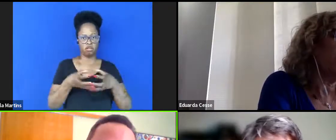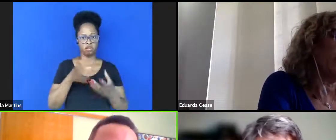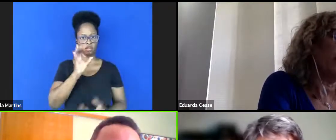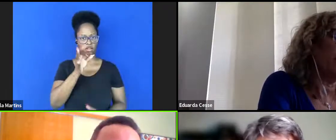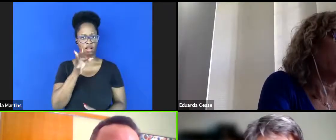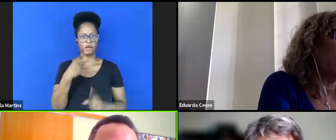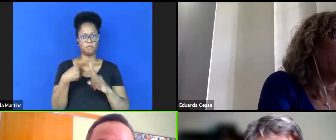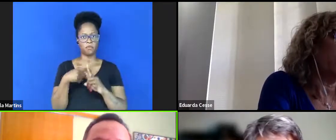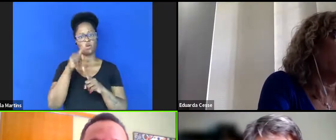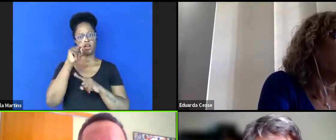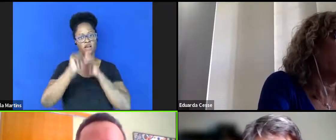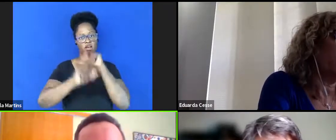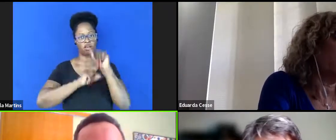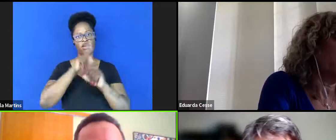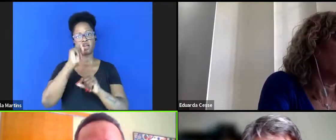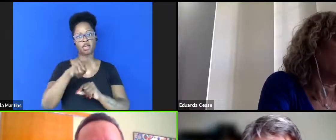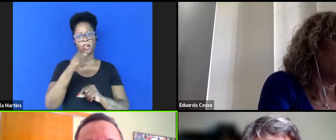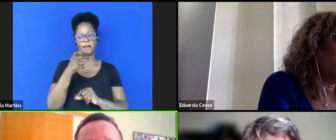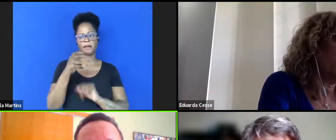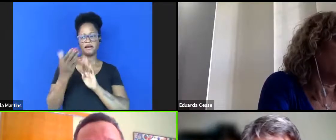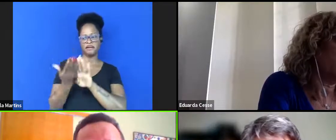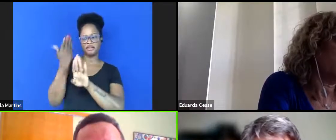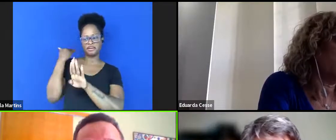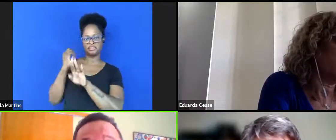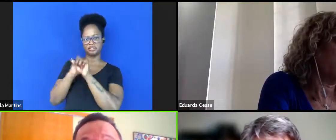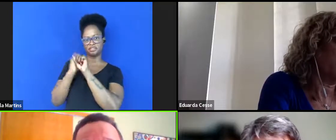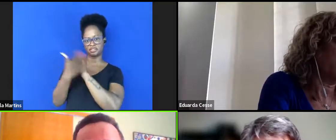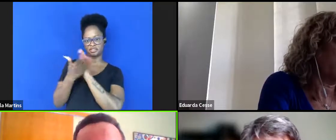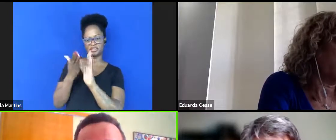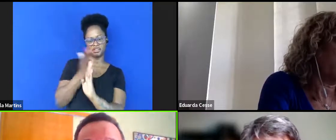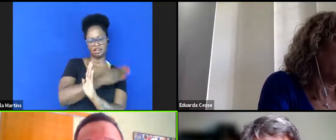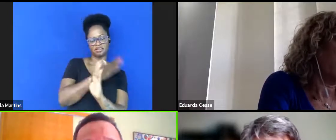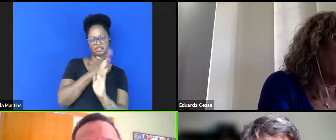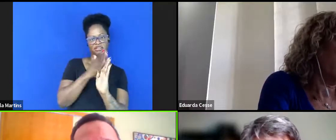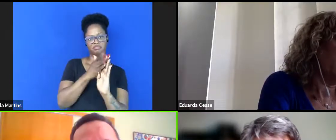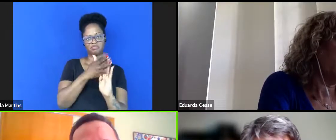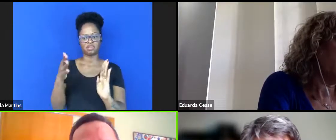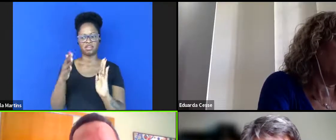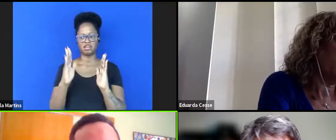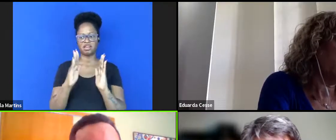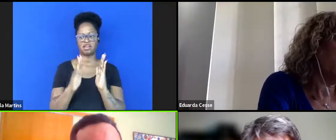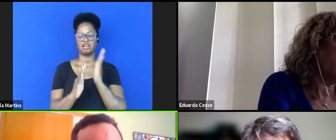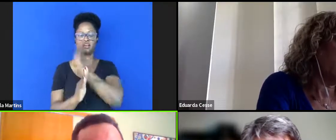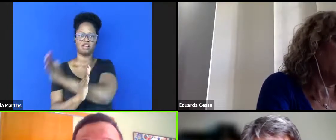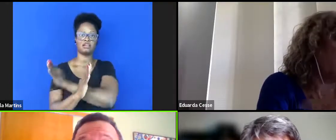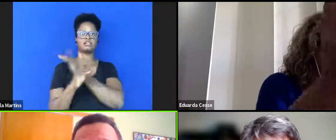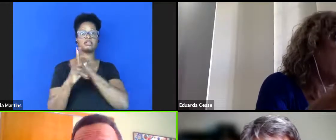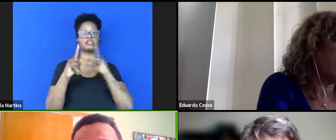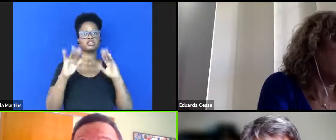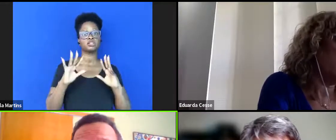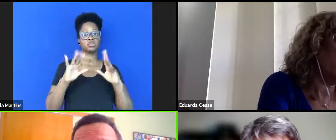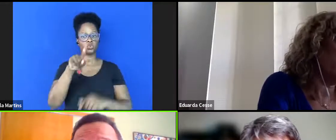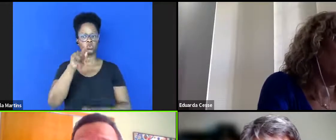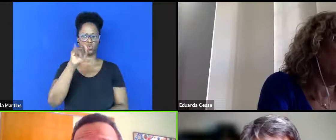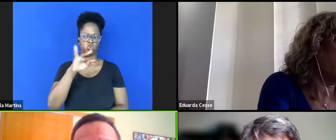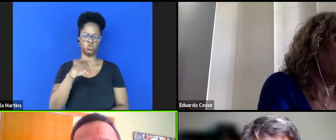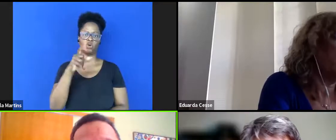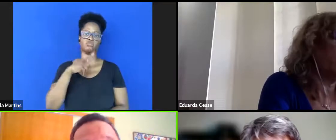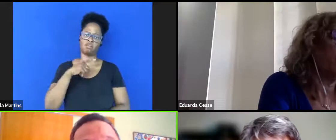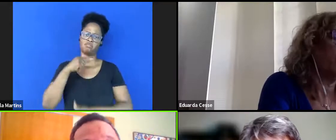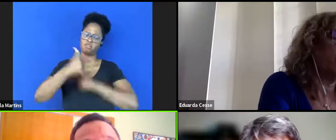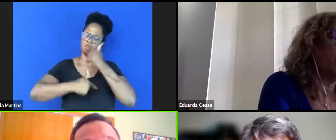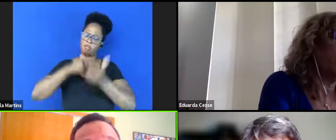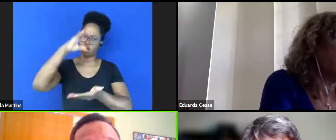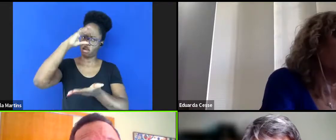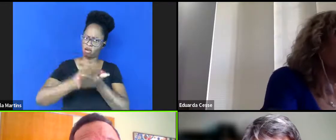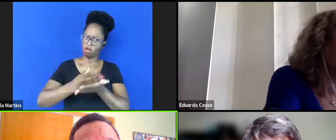tanto o pré-pandemia e pós-pandemia, em que o João teve todo esse trabalho, uma tese realmente de